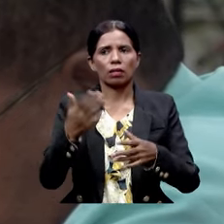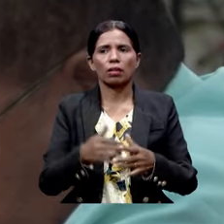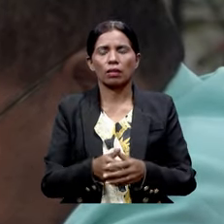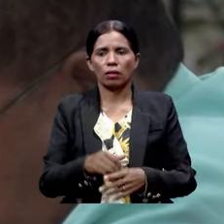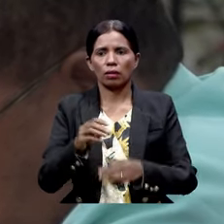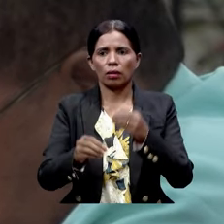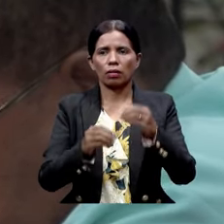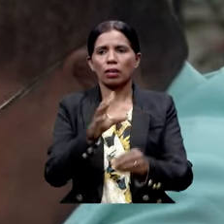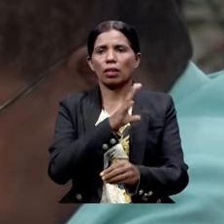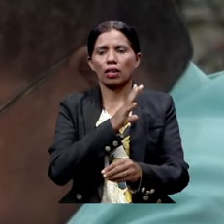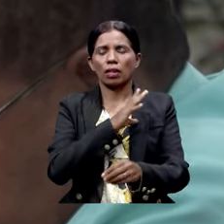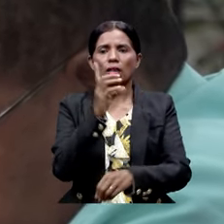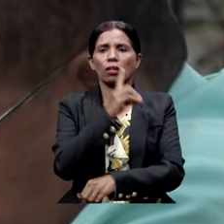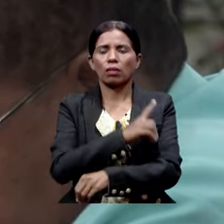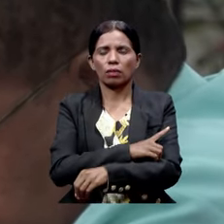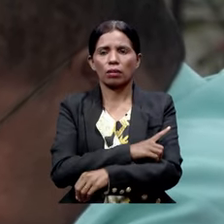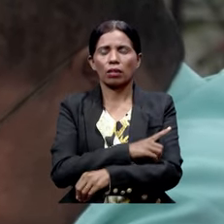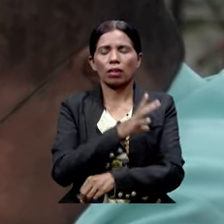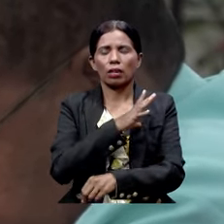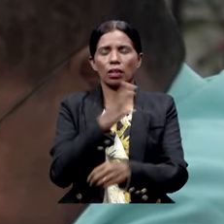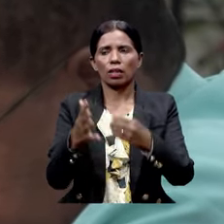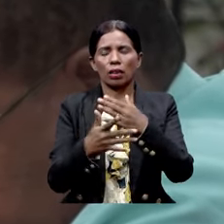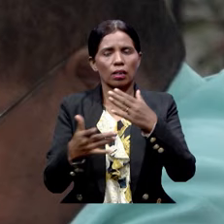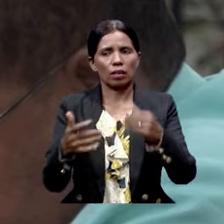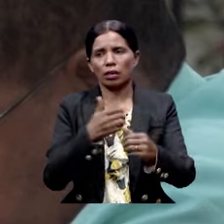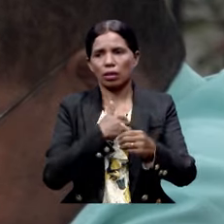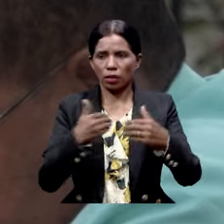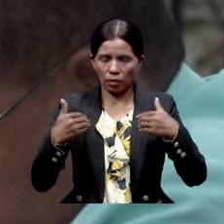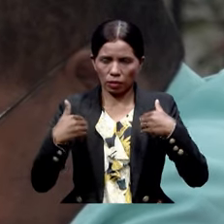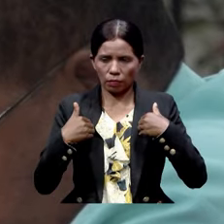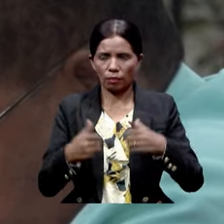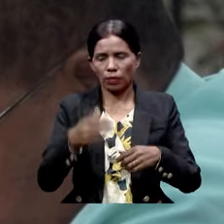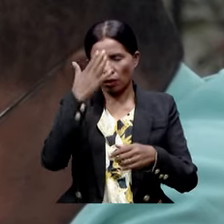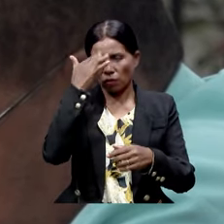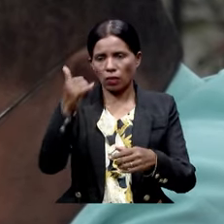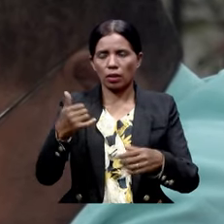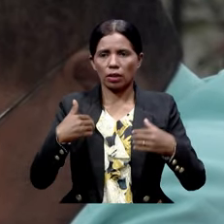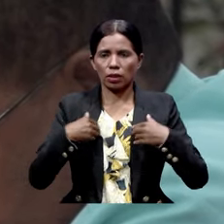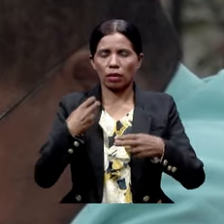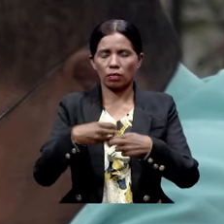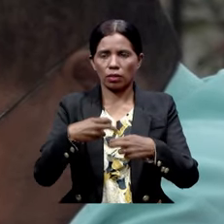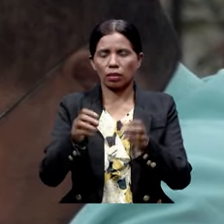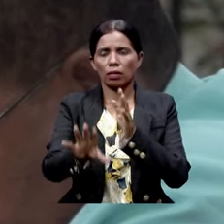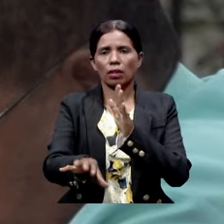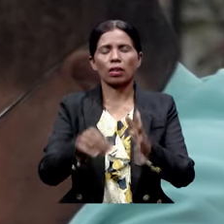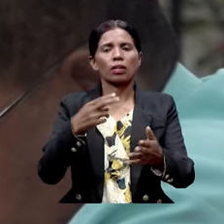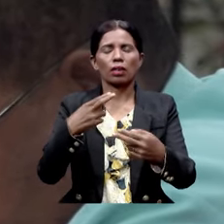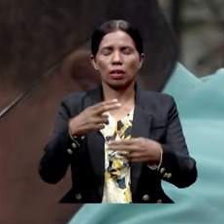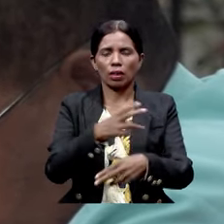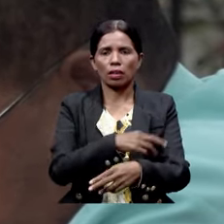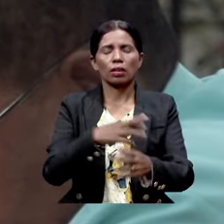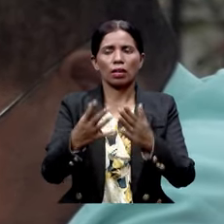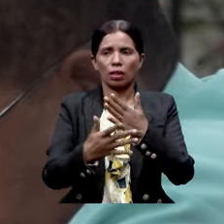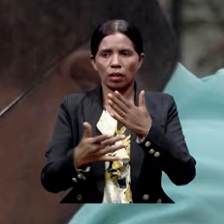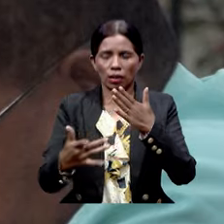kata hein loron hira ni lara hein hela rama se dá o que ira. Tamba sama que a dificuldade da torreta ran disponibilidade